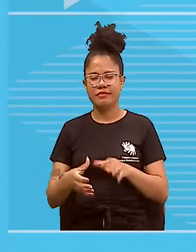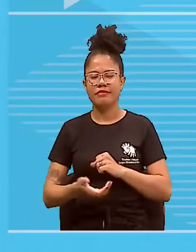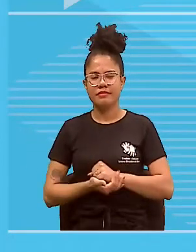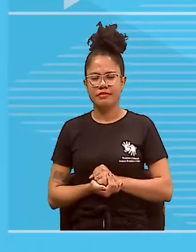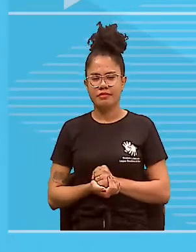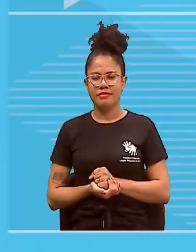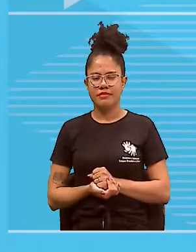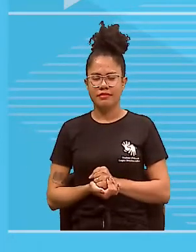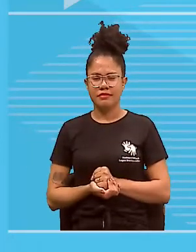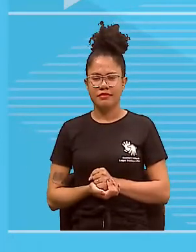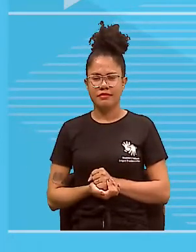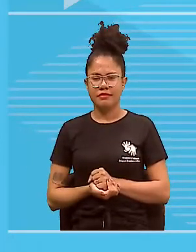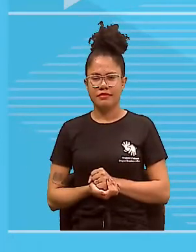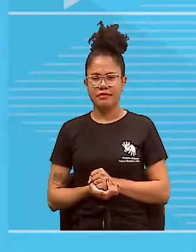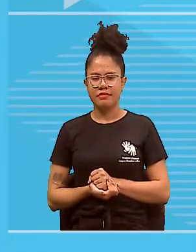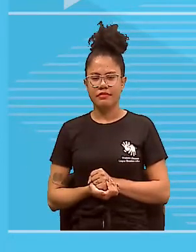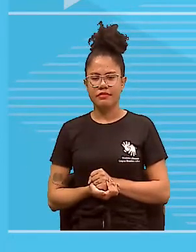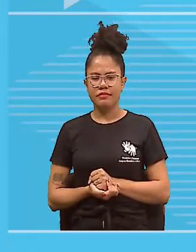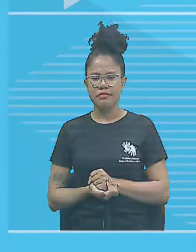favor